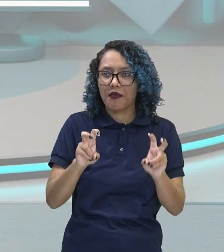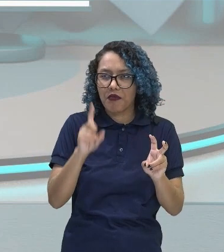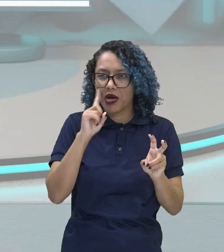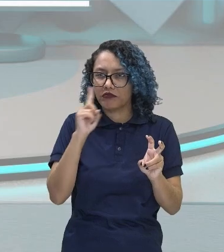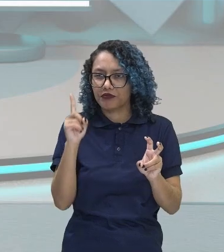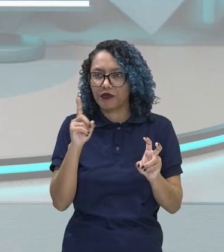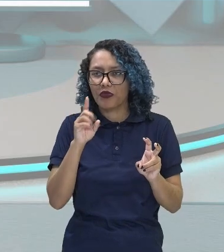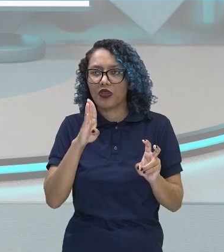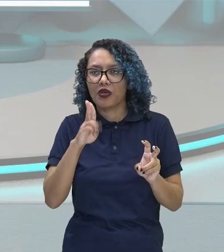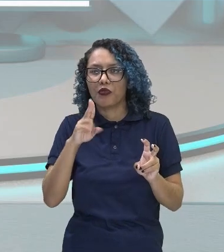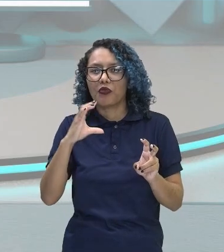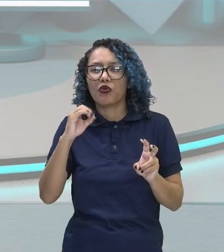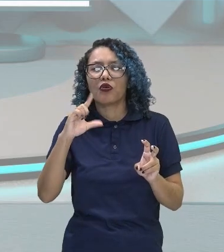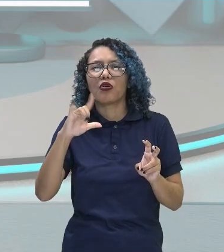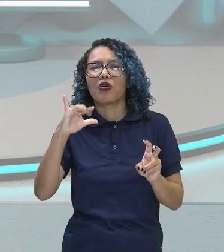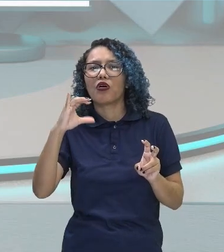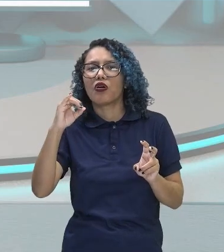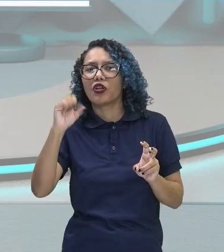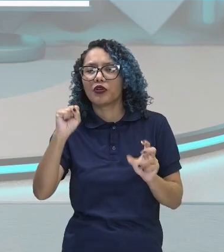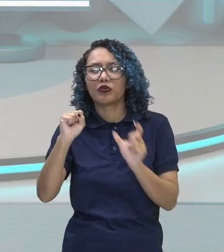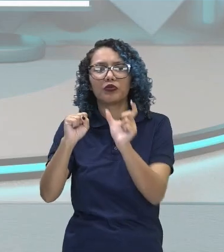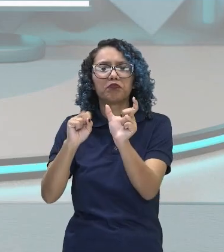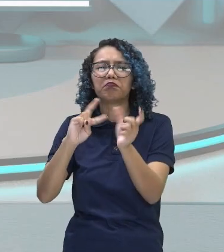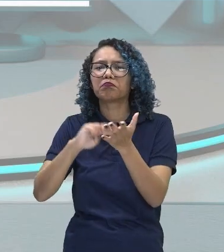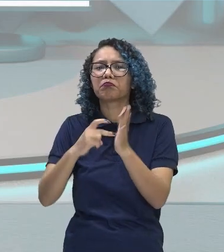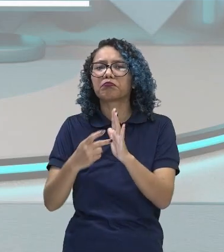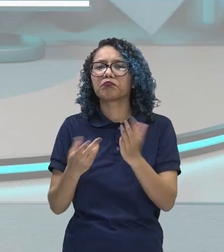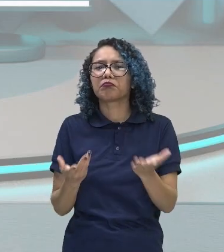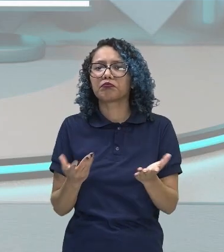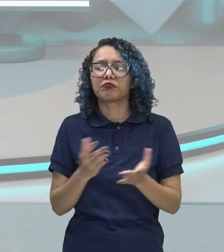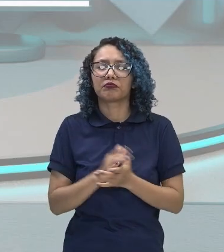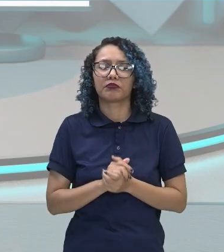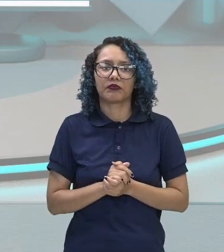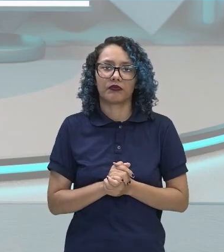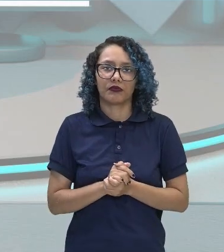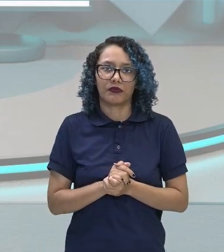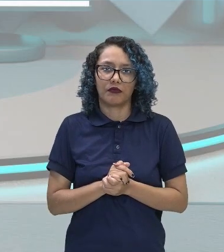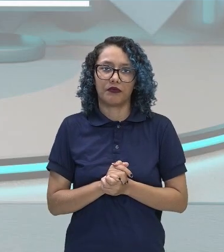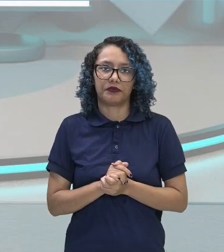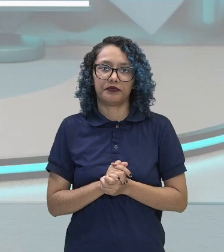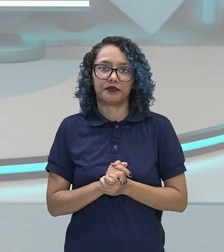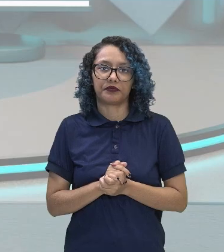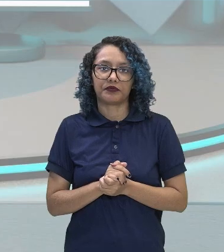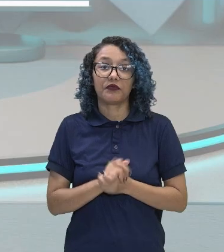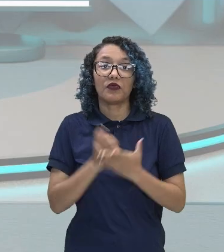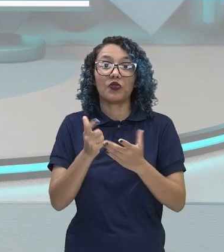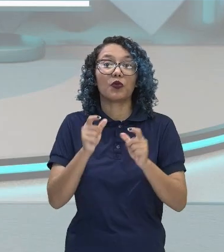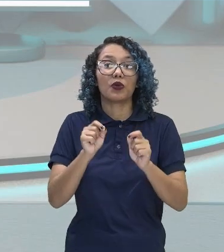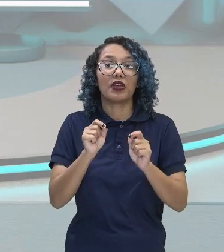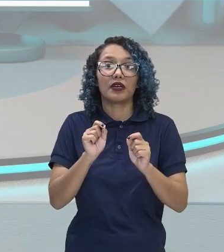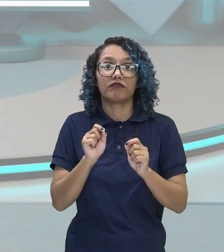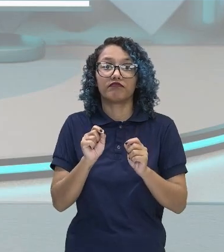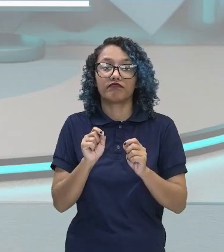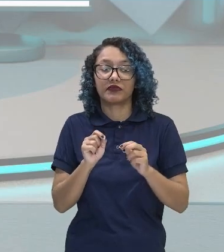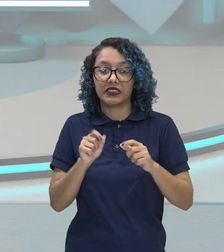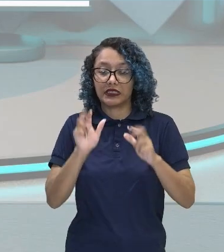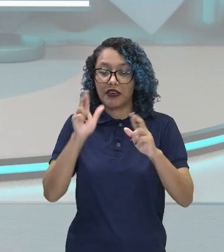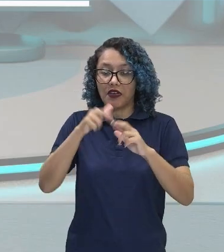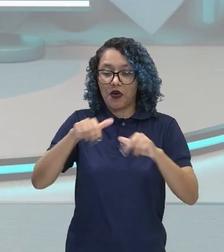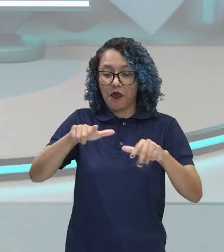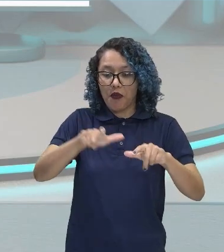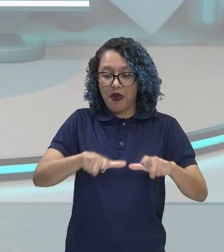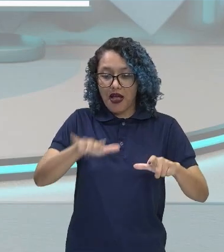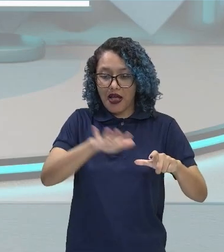bucólicos. Relembrando, o que é bucólico? Bucólico é um ambiente em que o homem